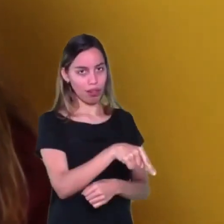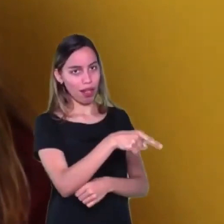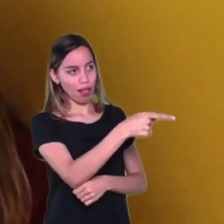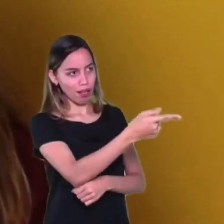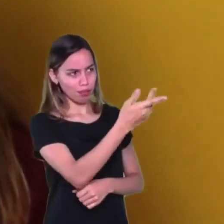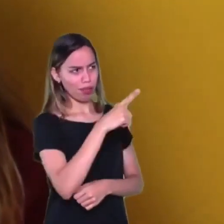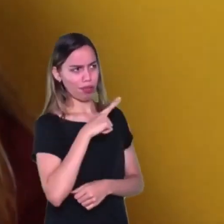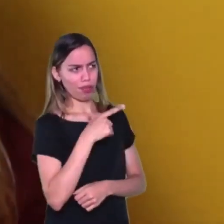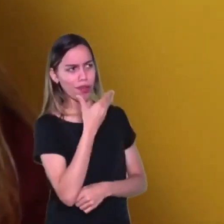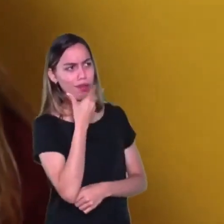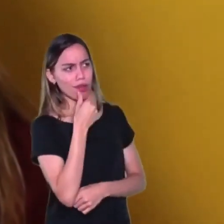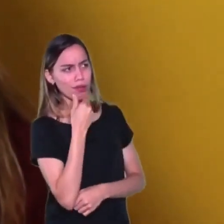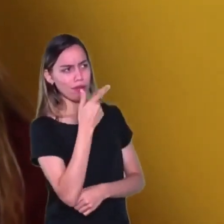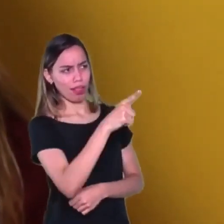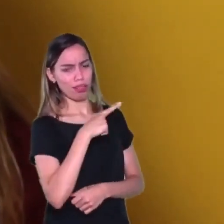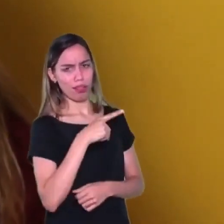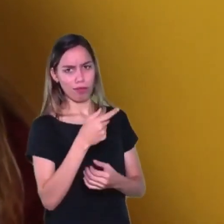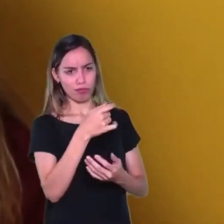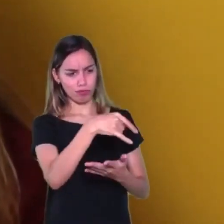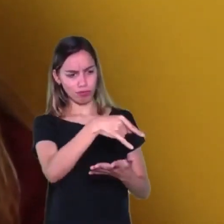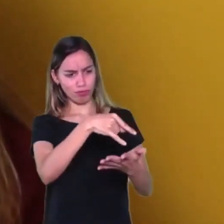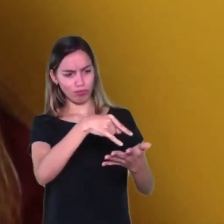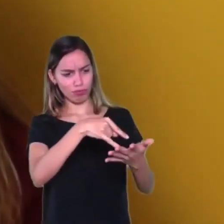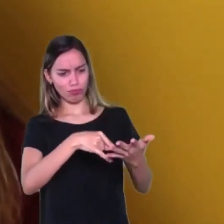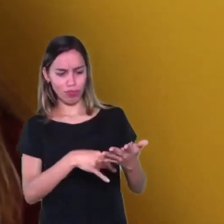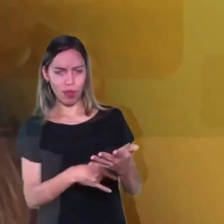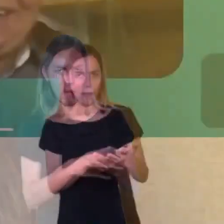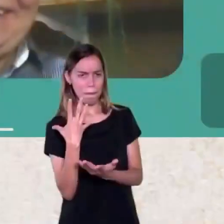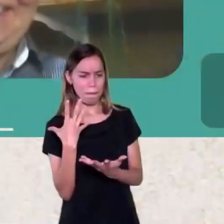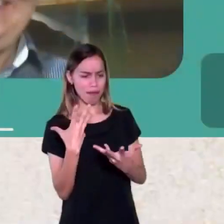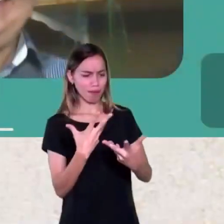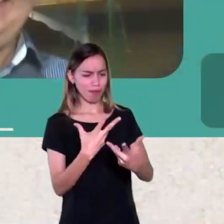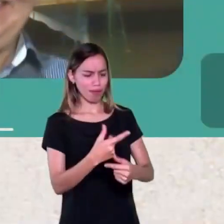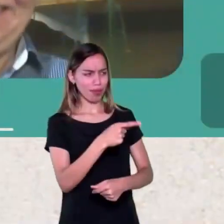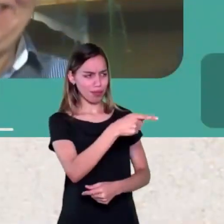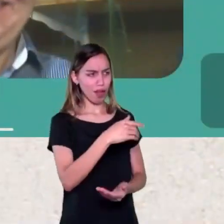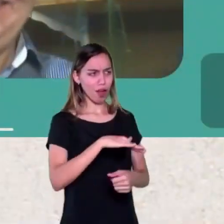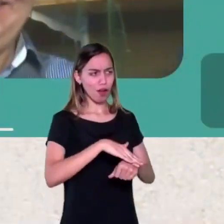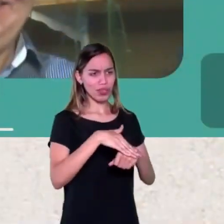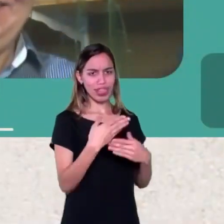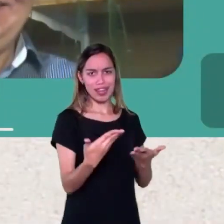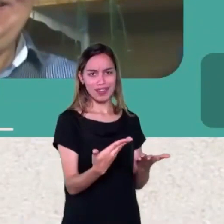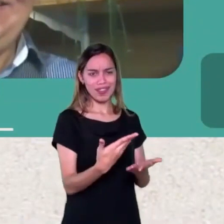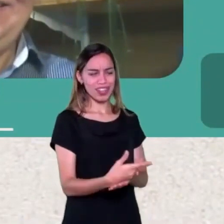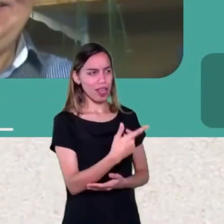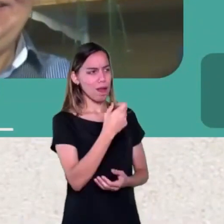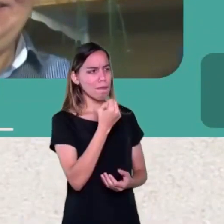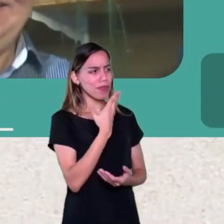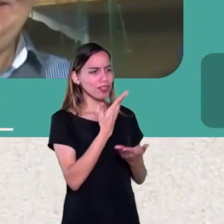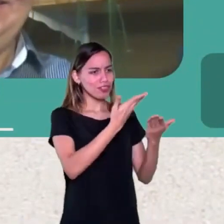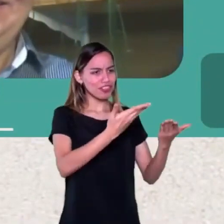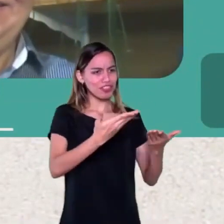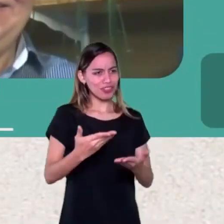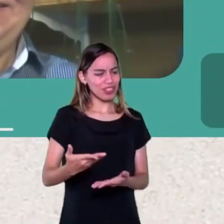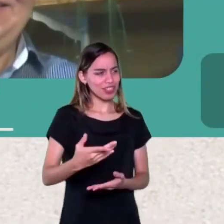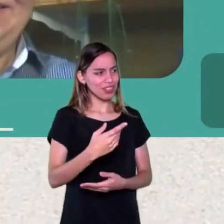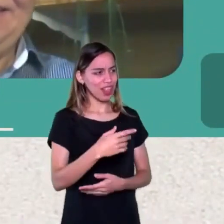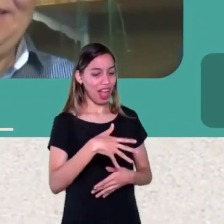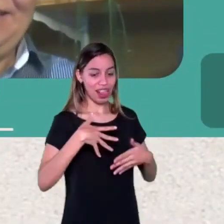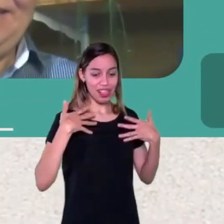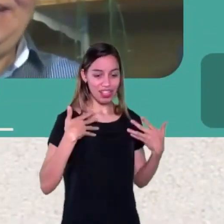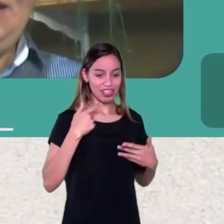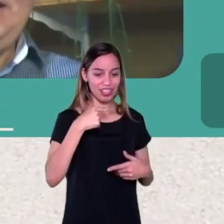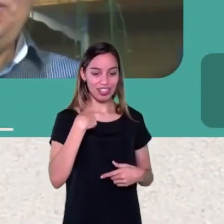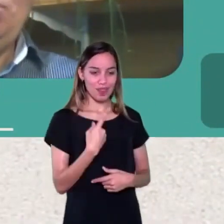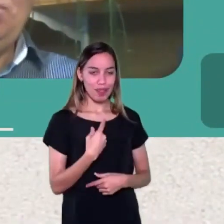currículo maravilhoso, que a gente vai conversar agora. Bem-vindo, Silvio Bernardes, é uma alegria para a gente ter você aqui no Sempre um